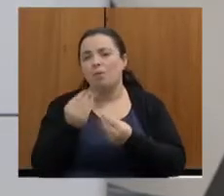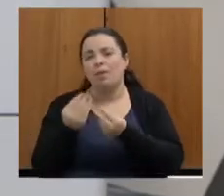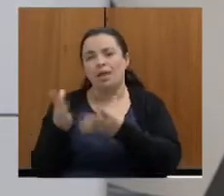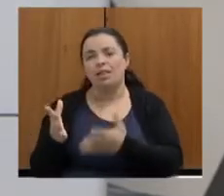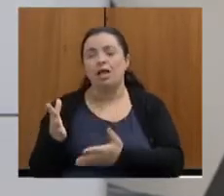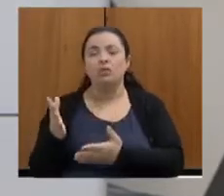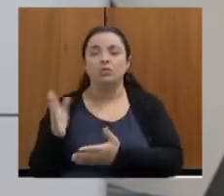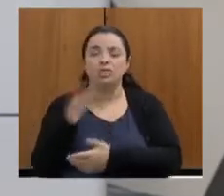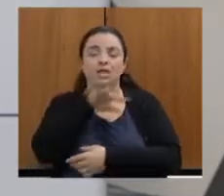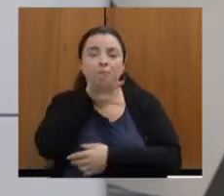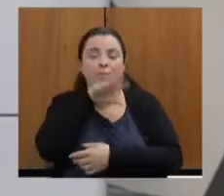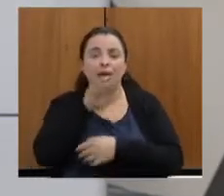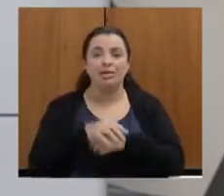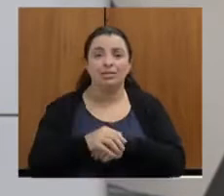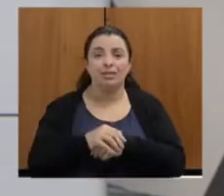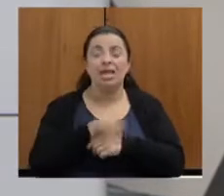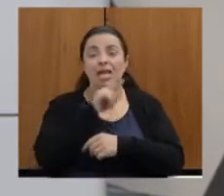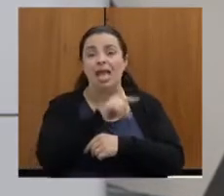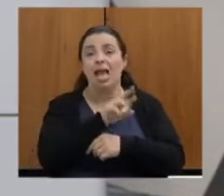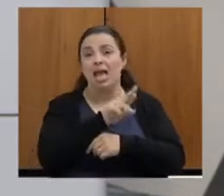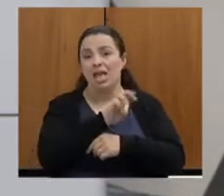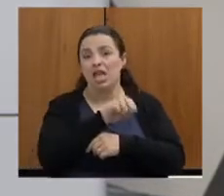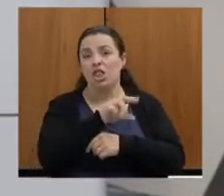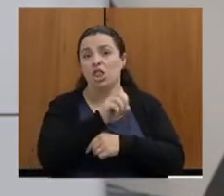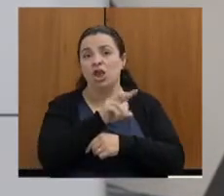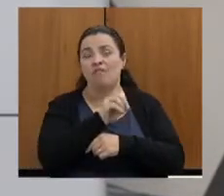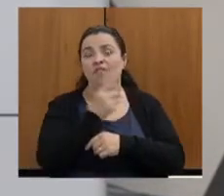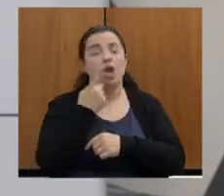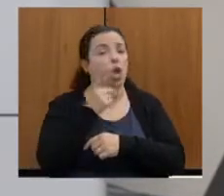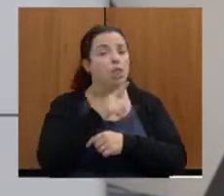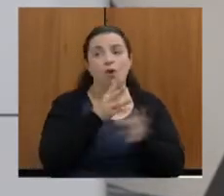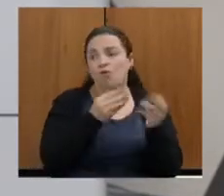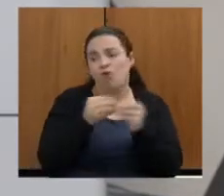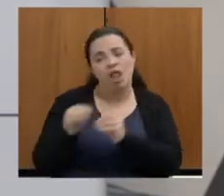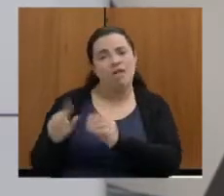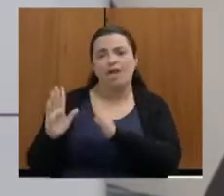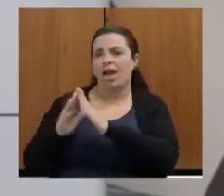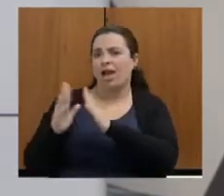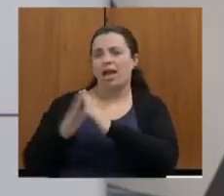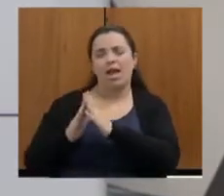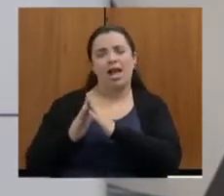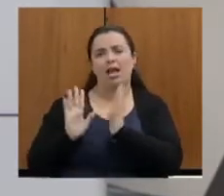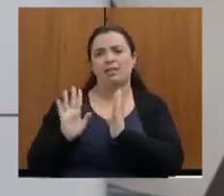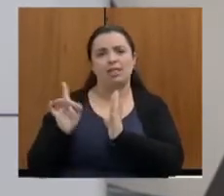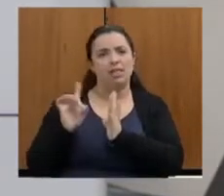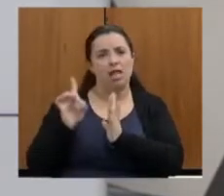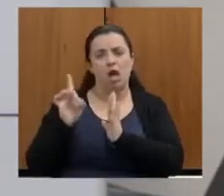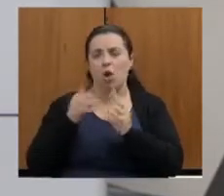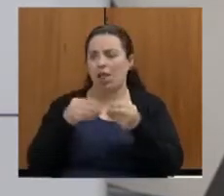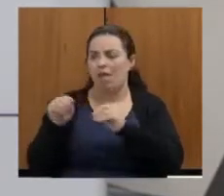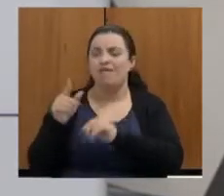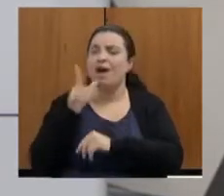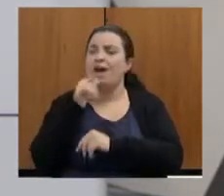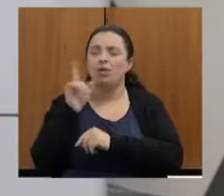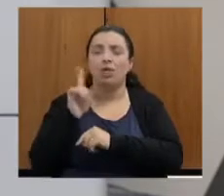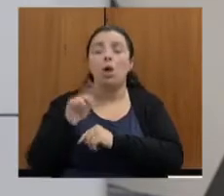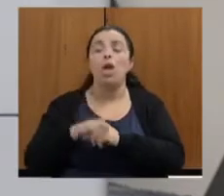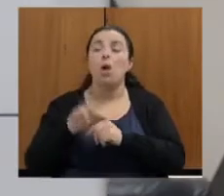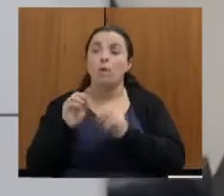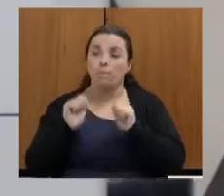casa em casa a renova disse assim olha o que eu posso fazer é um chafariz né lá no alto do mutirão